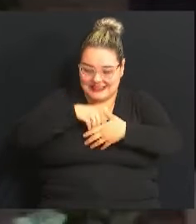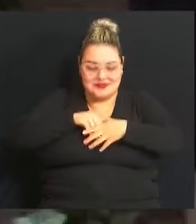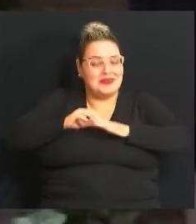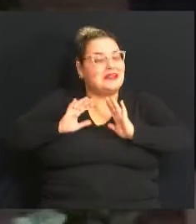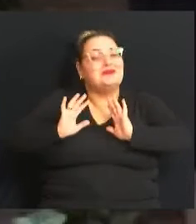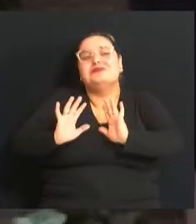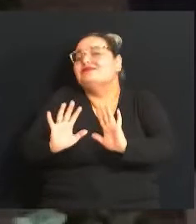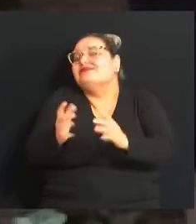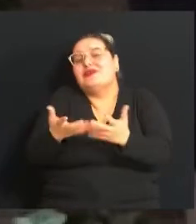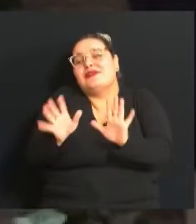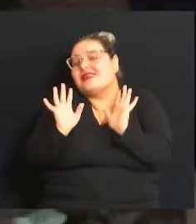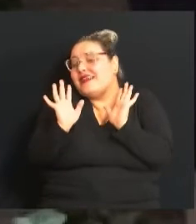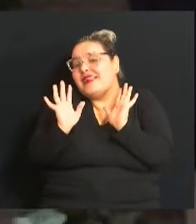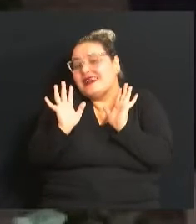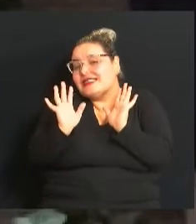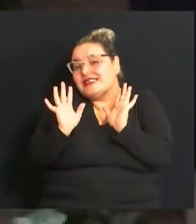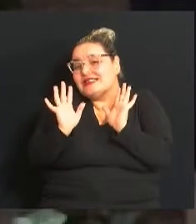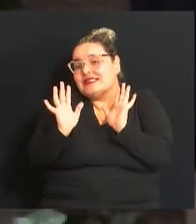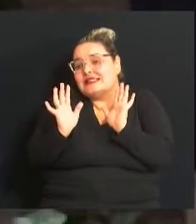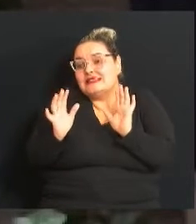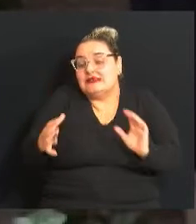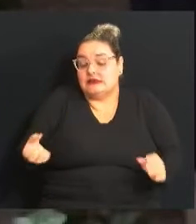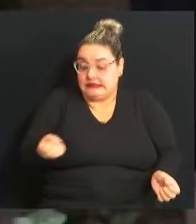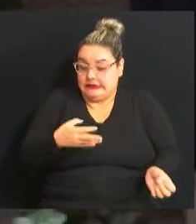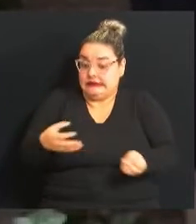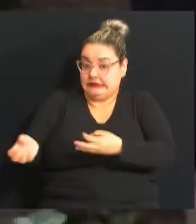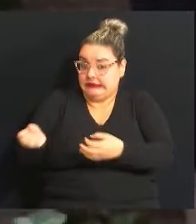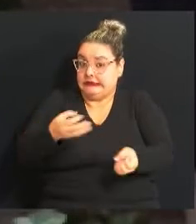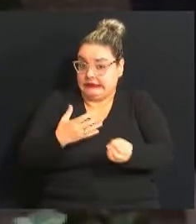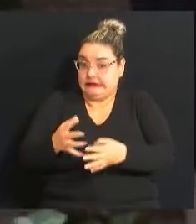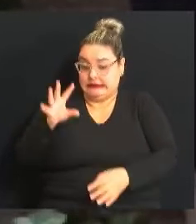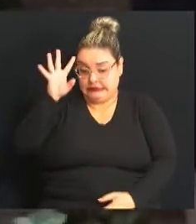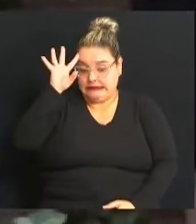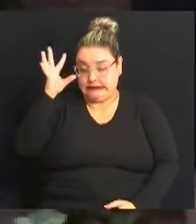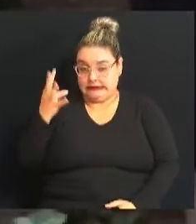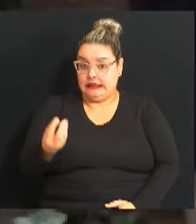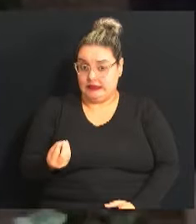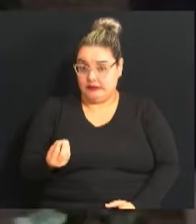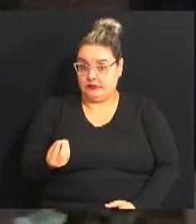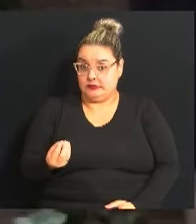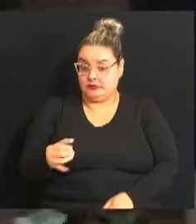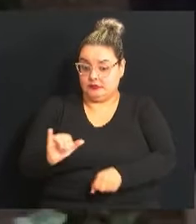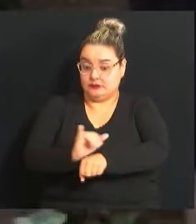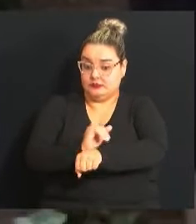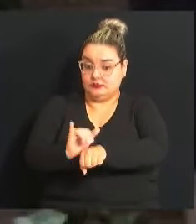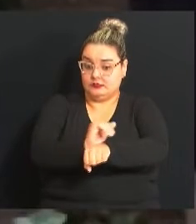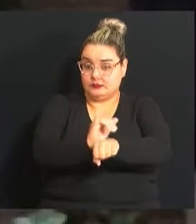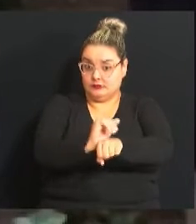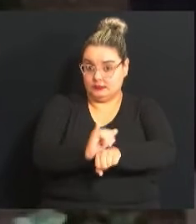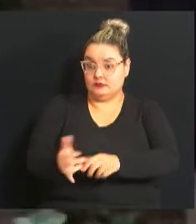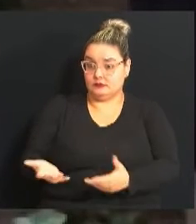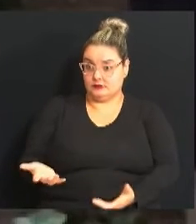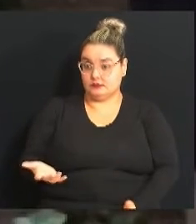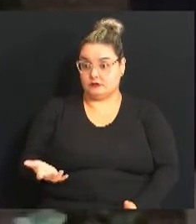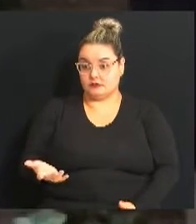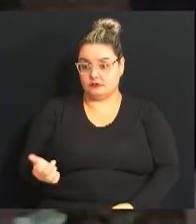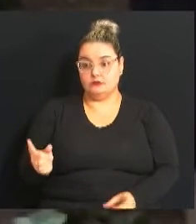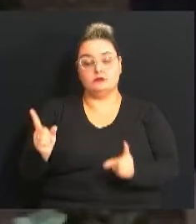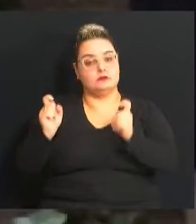disposta a atualizar os seus conhecimentos, as suas ferramentas, é